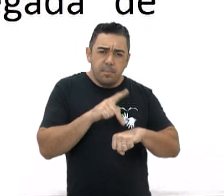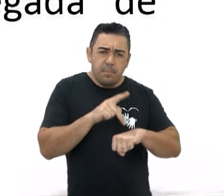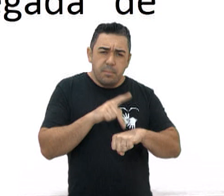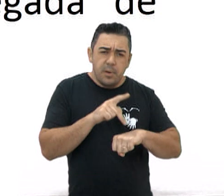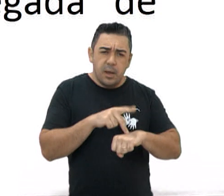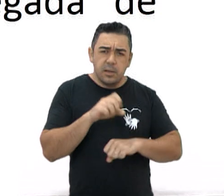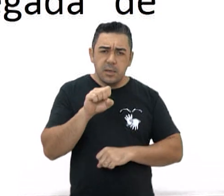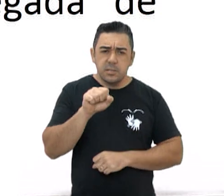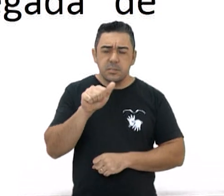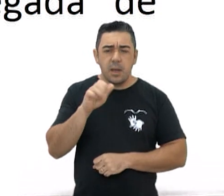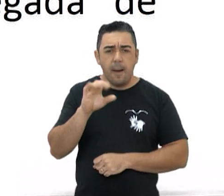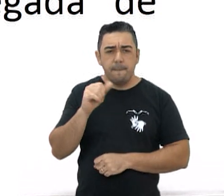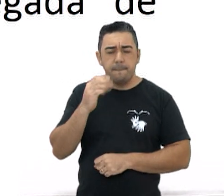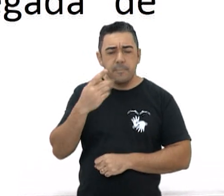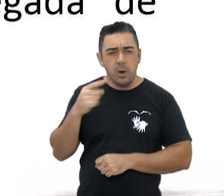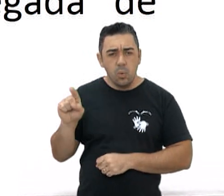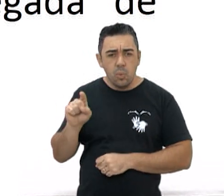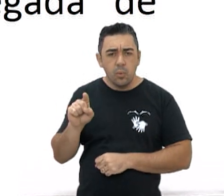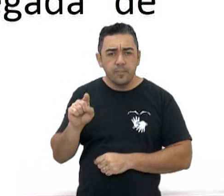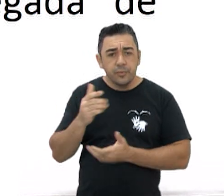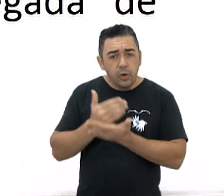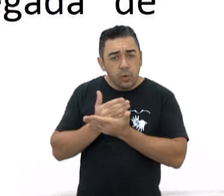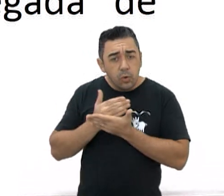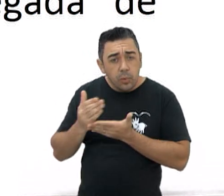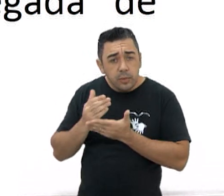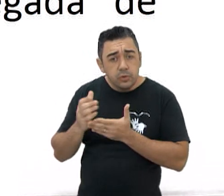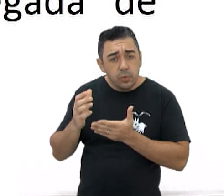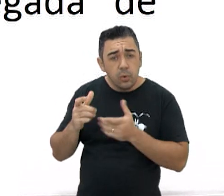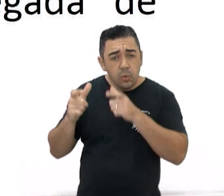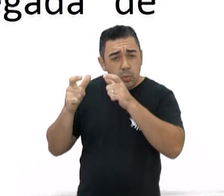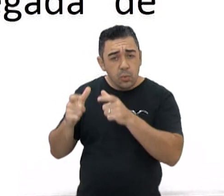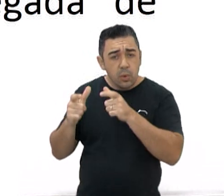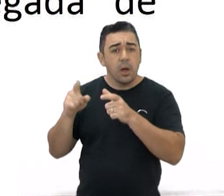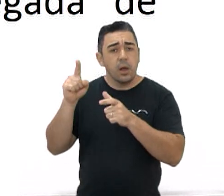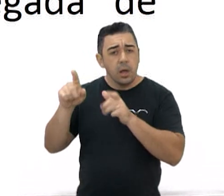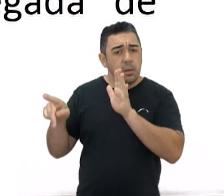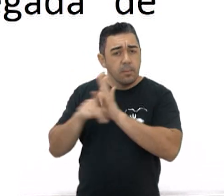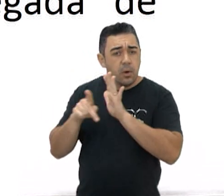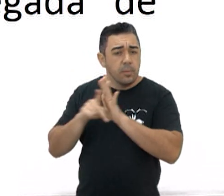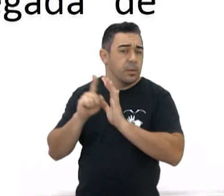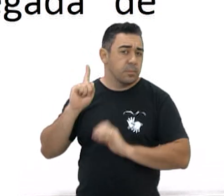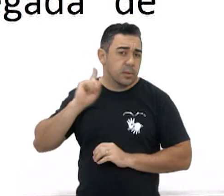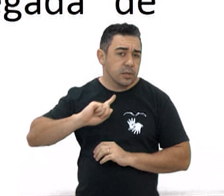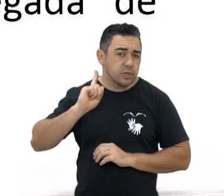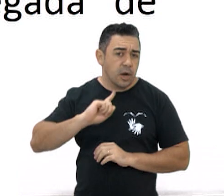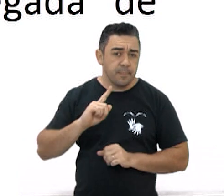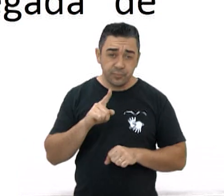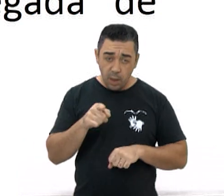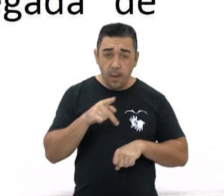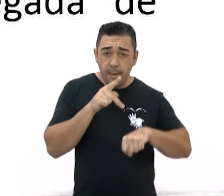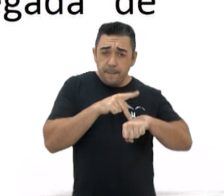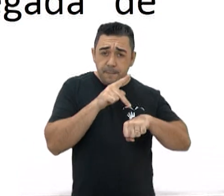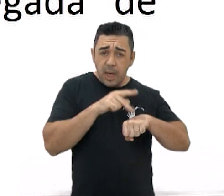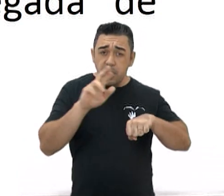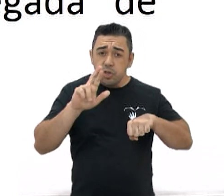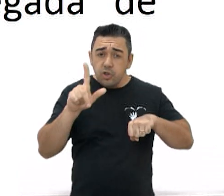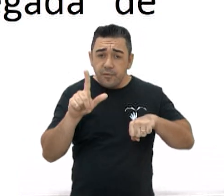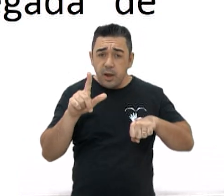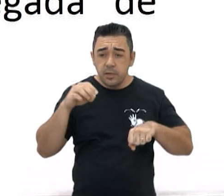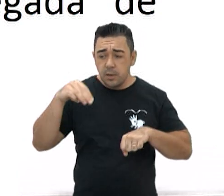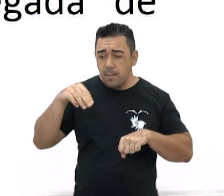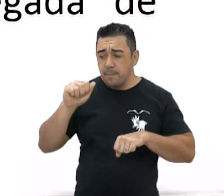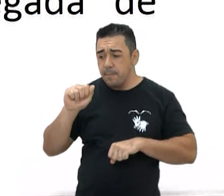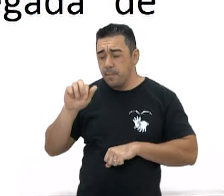só usada no barroco na região, começou na região de Minas. Pedra-sabão é uma pedra diferente do mármore, é uma pedra